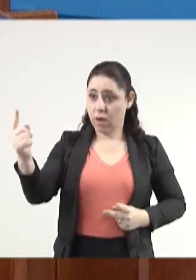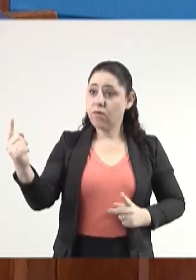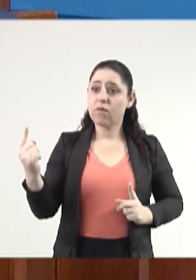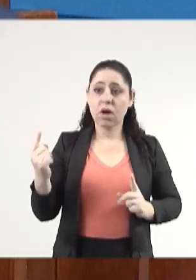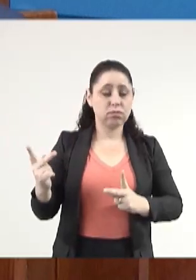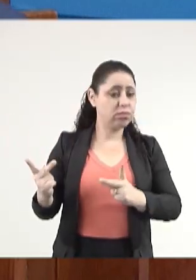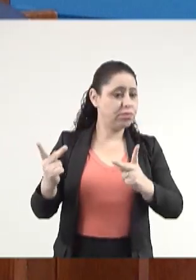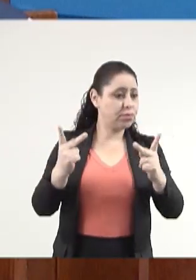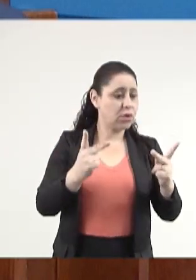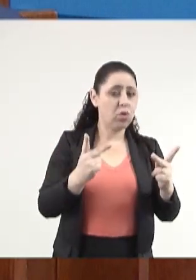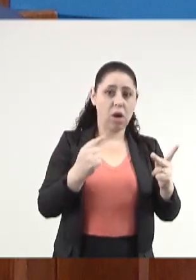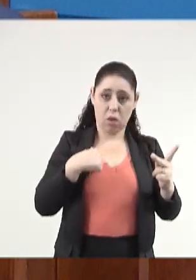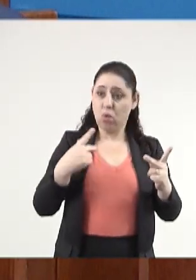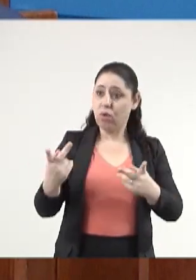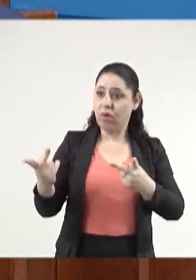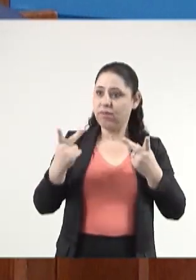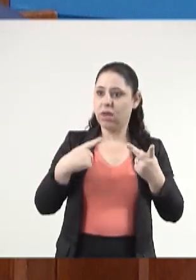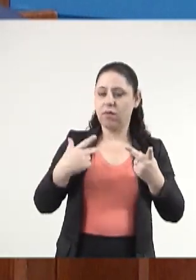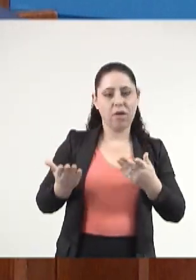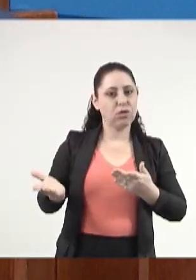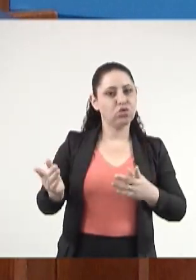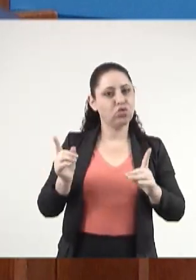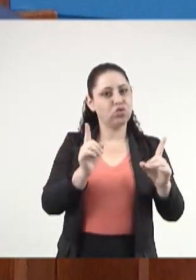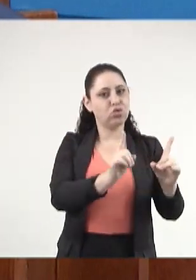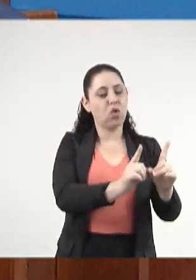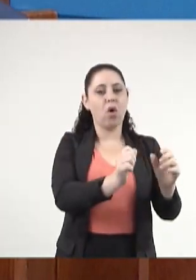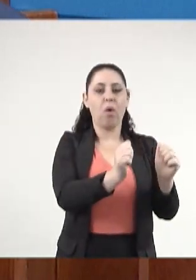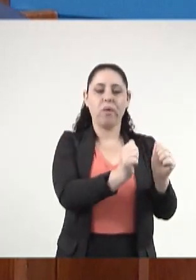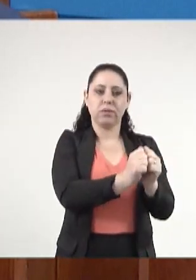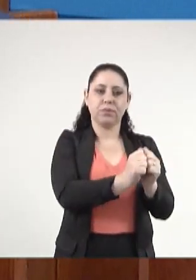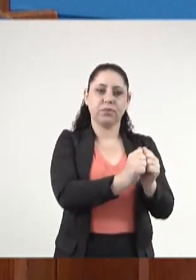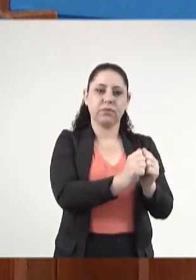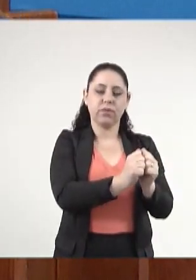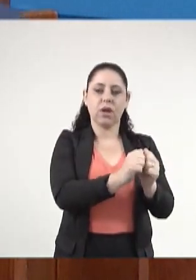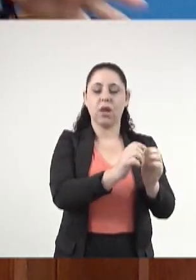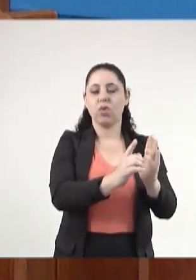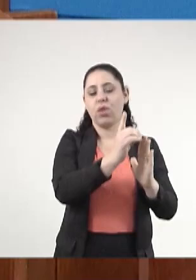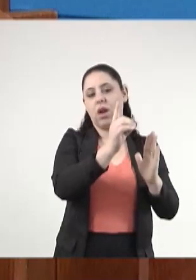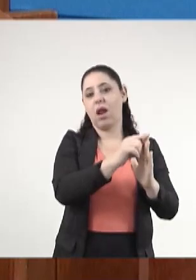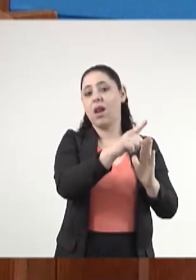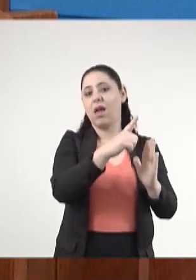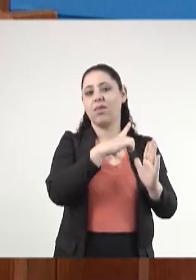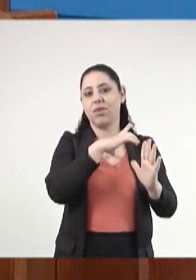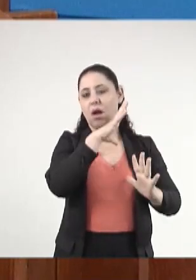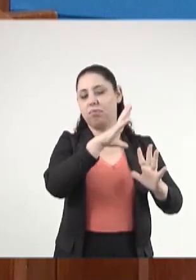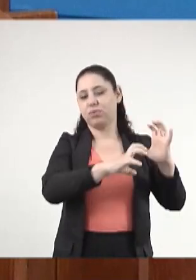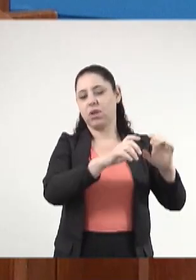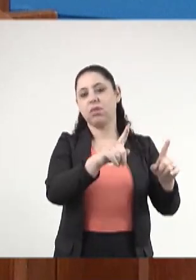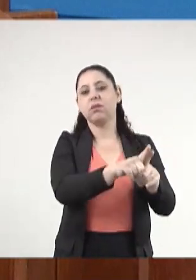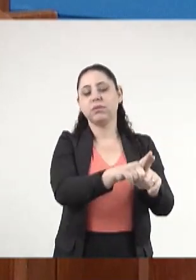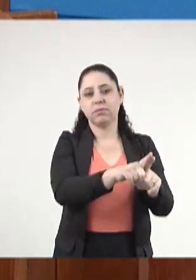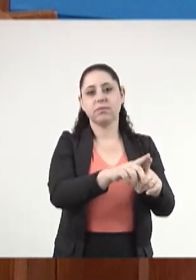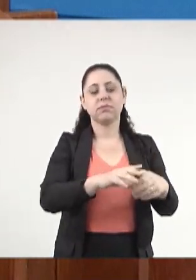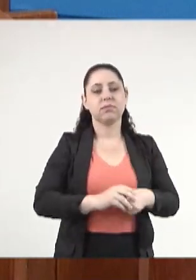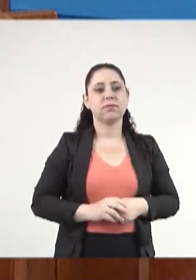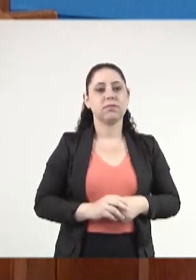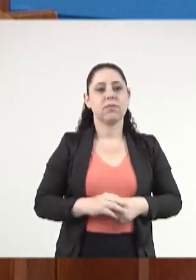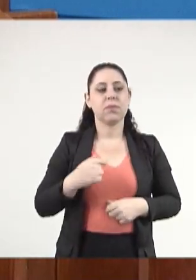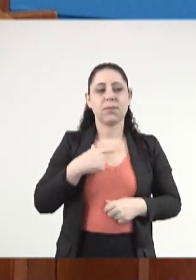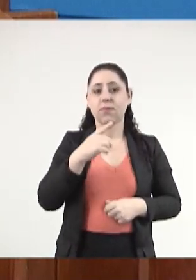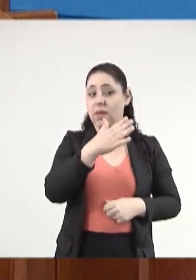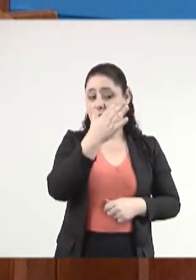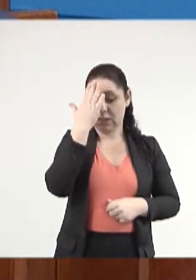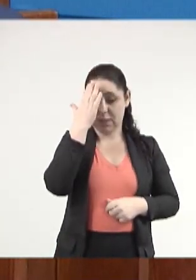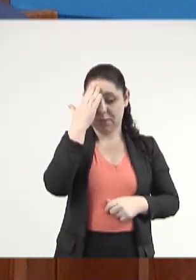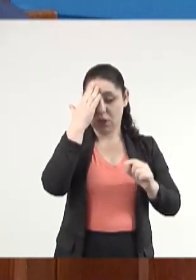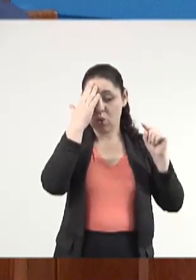uma visita, eu fui convidado para fazer uma visita em Douradina, lá onde tem o conflito também. Aí ficaram